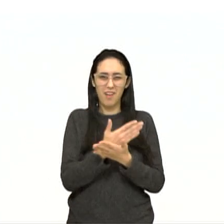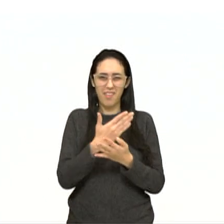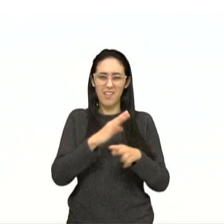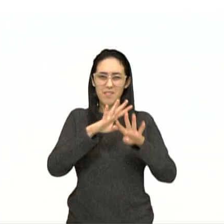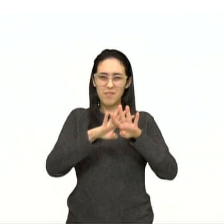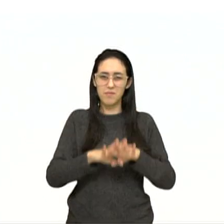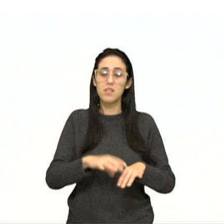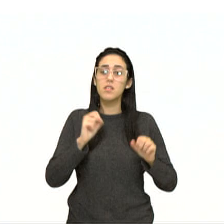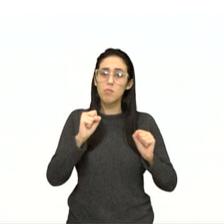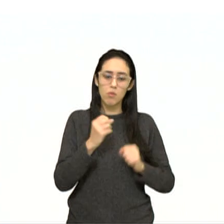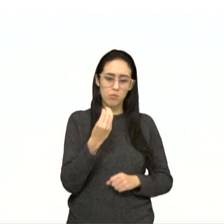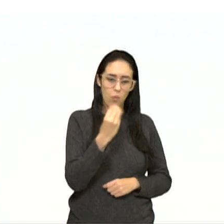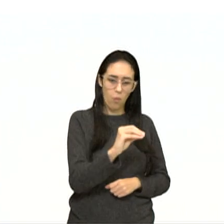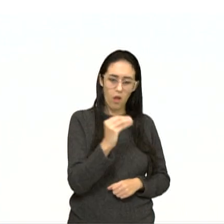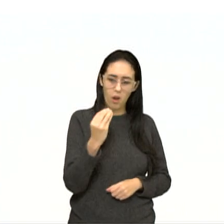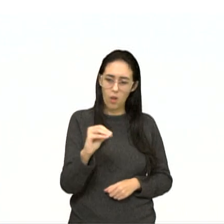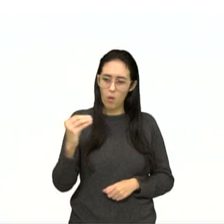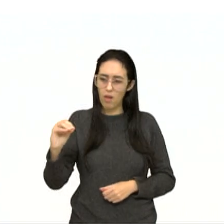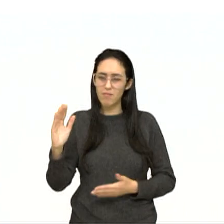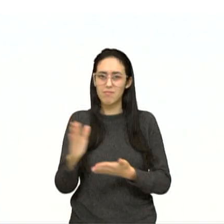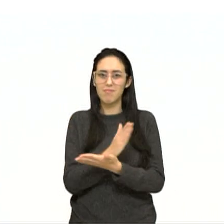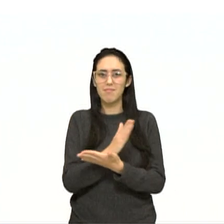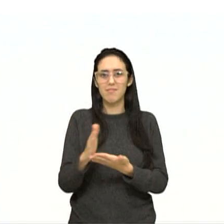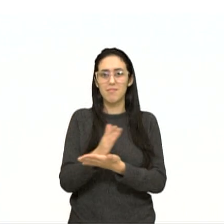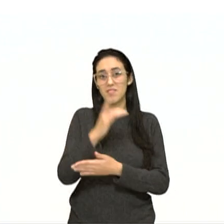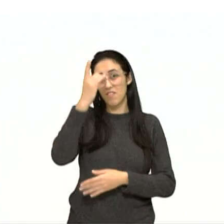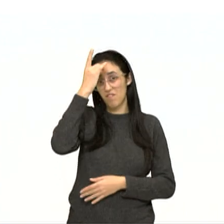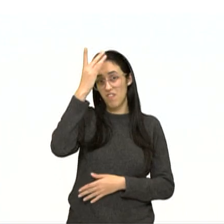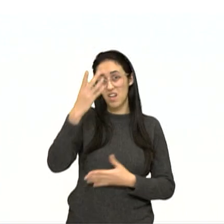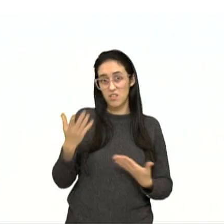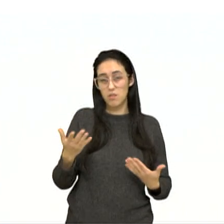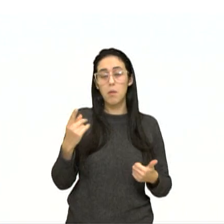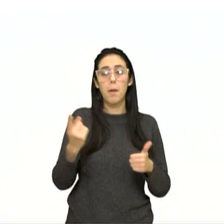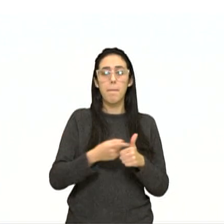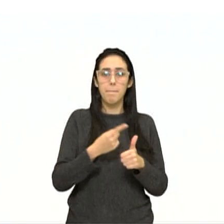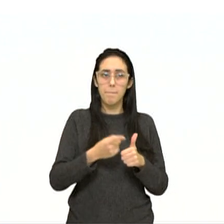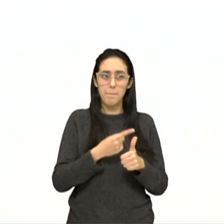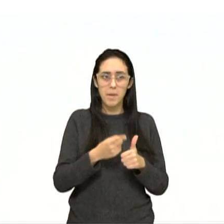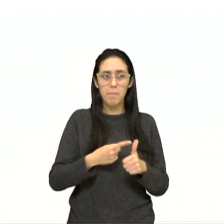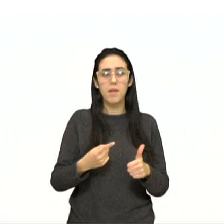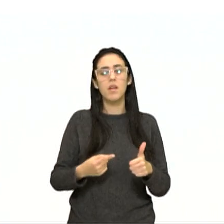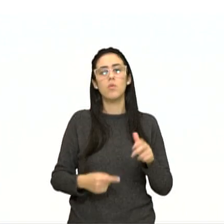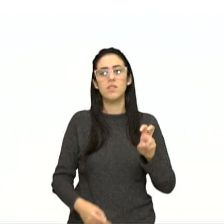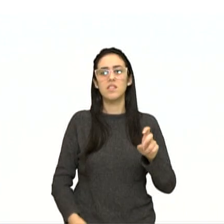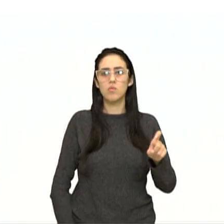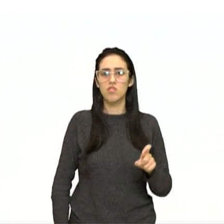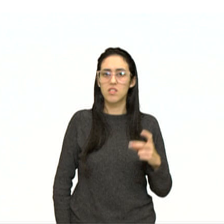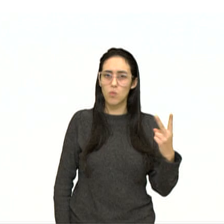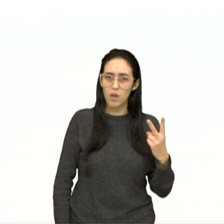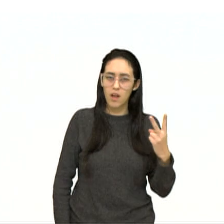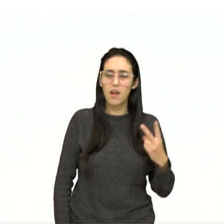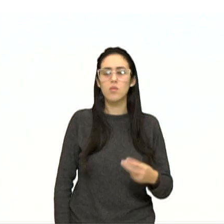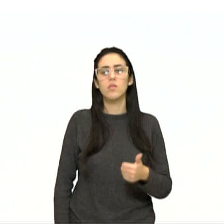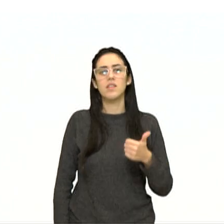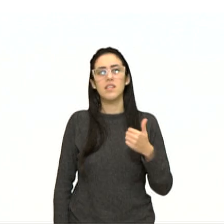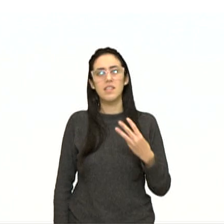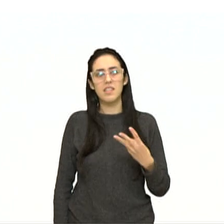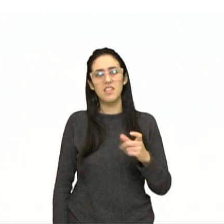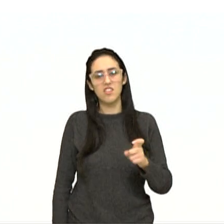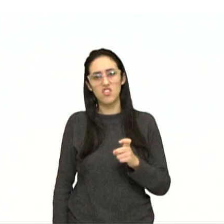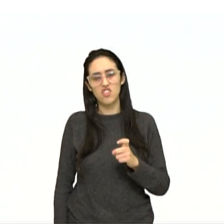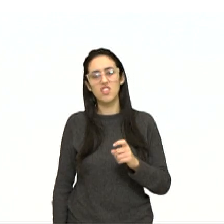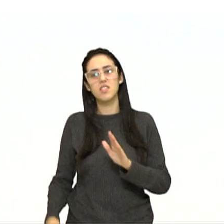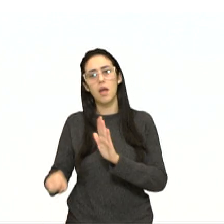coloque separadamente os bloquinhos, né, os monômios. Então, o primeiro polinômio aqui, 5x ao quadrado, 13x menos 1. E o